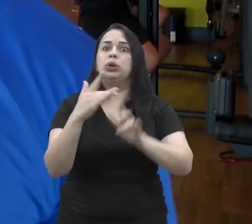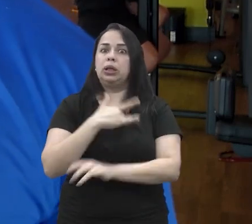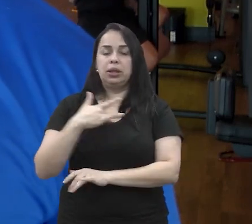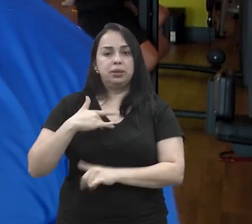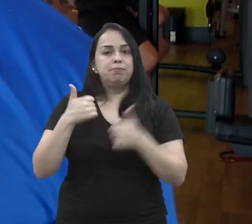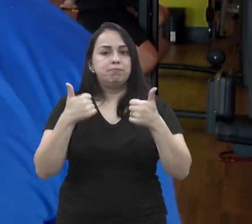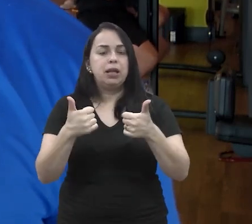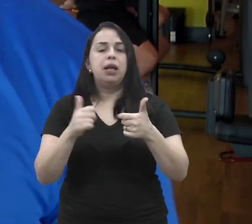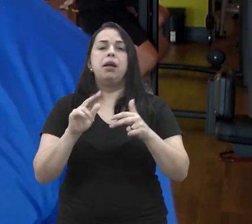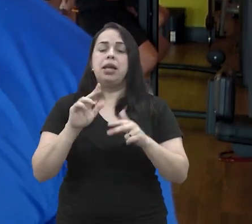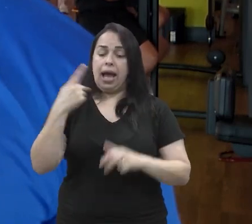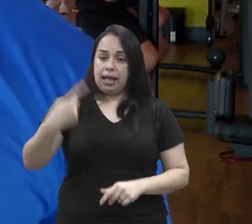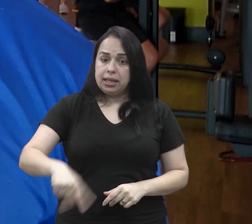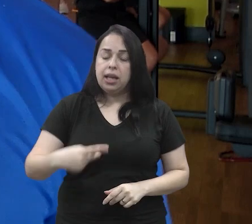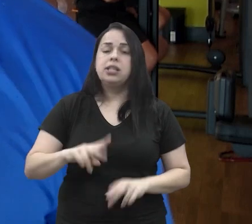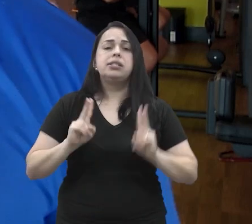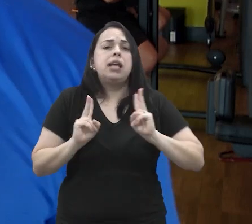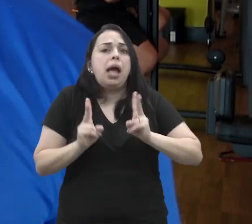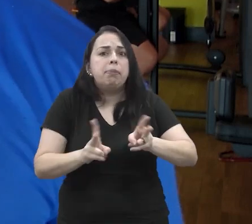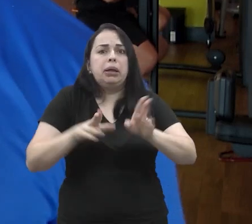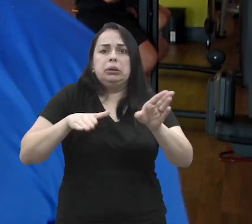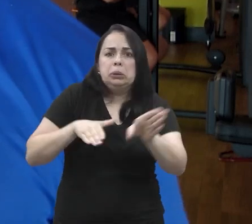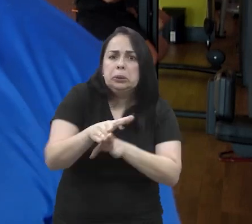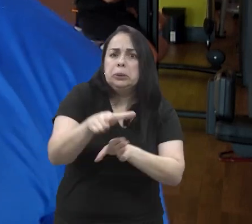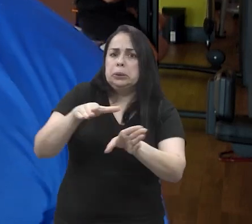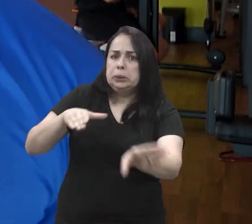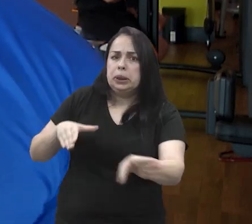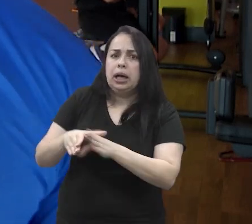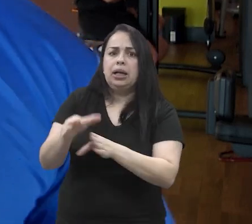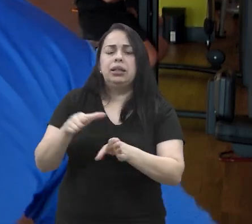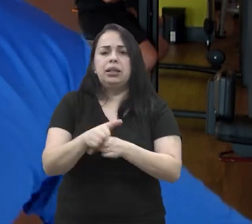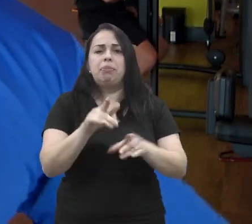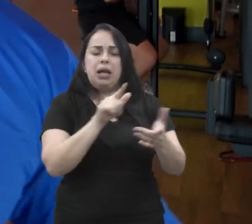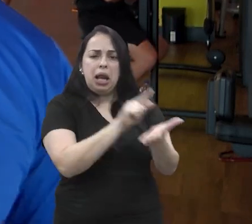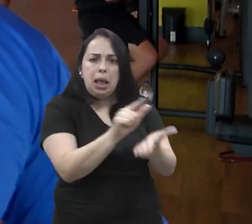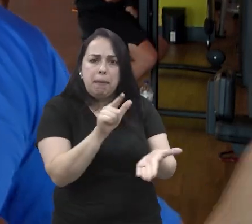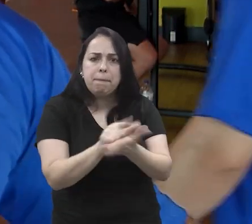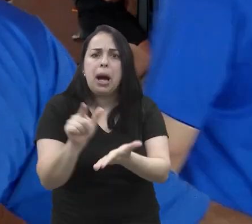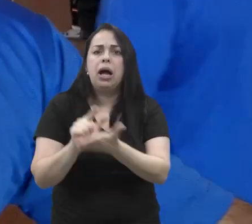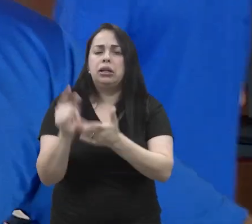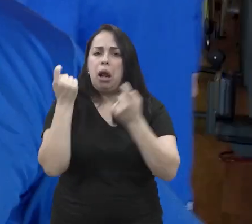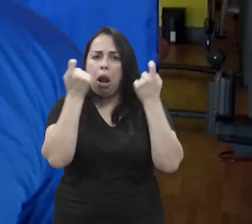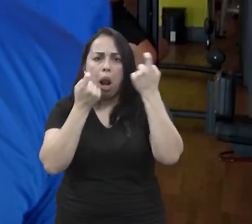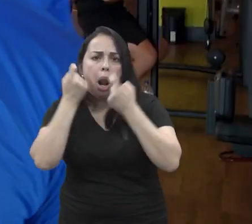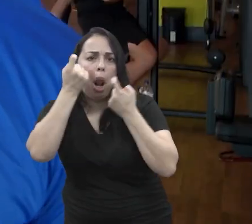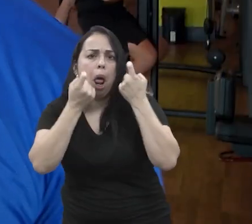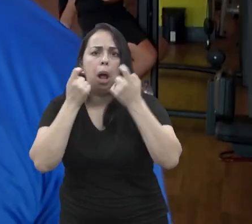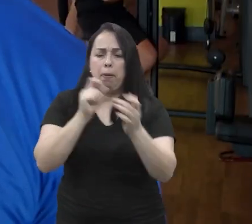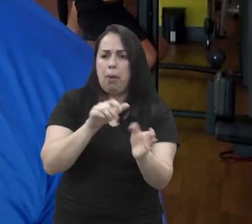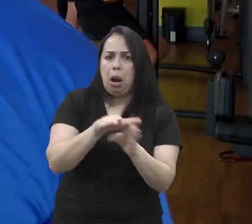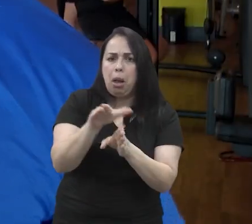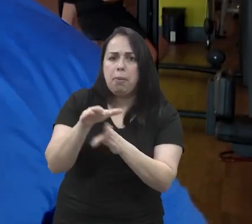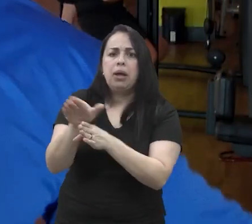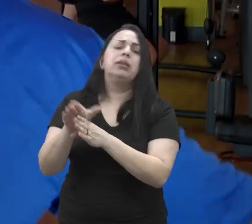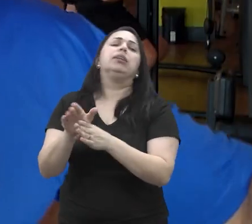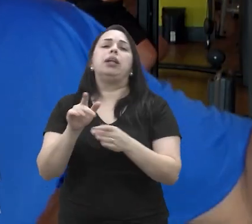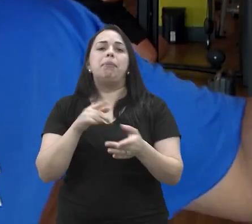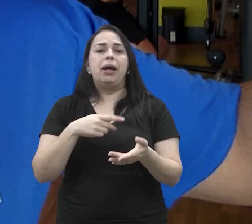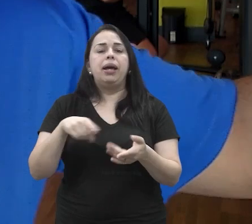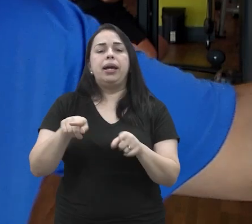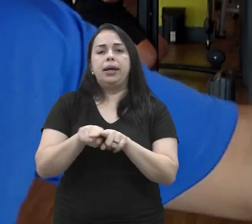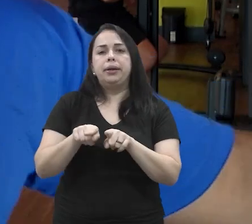na academia a gente zela muito por isso. O tempo todo, aparelho, não só a limpeza dos estofados,